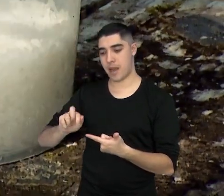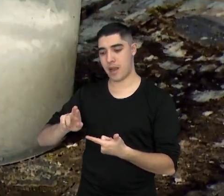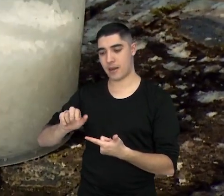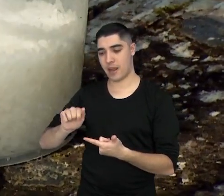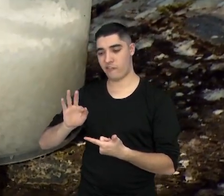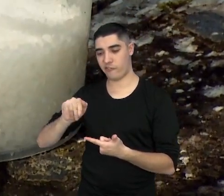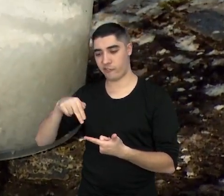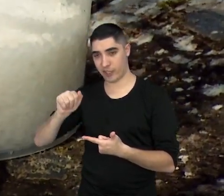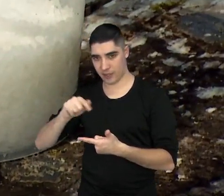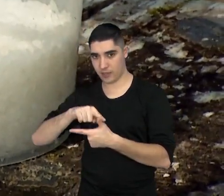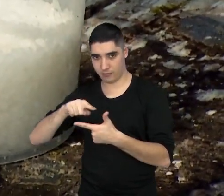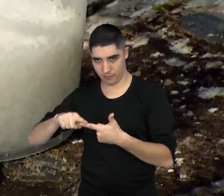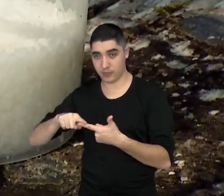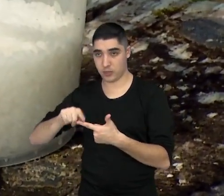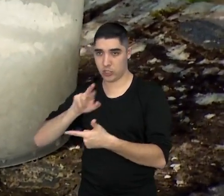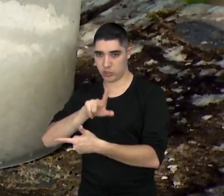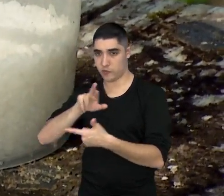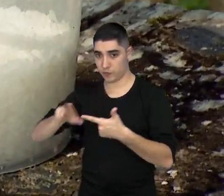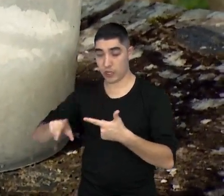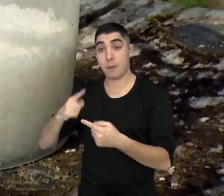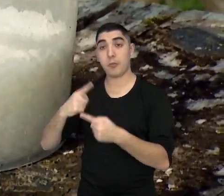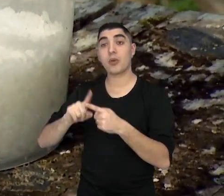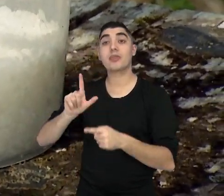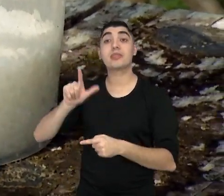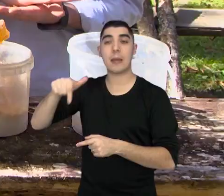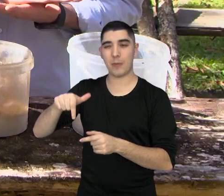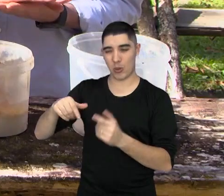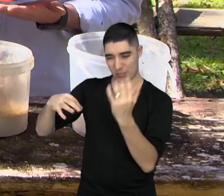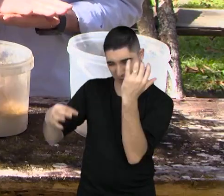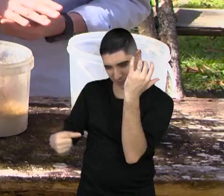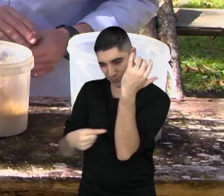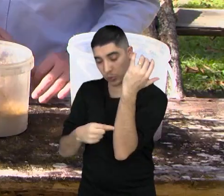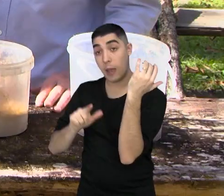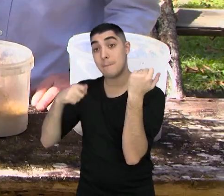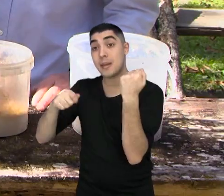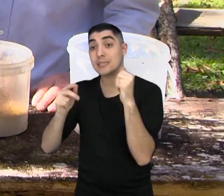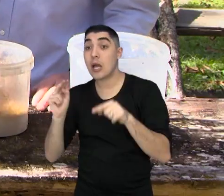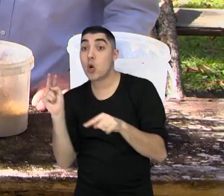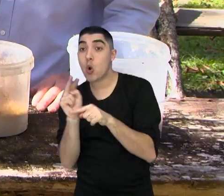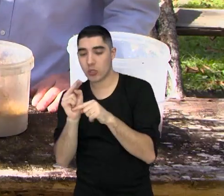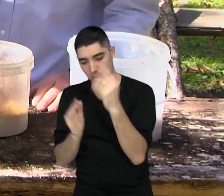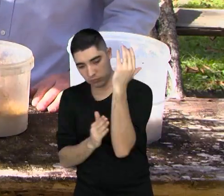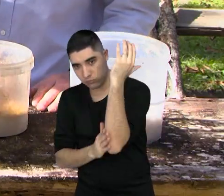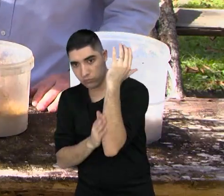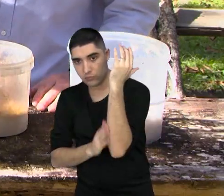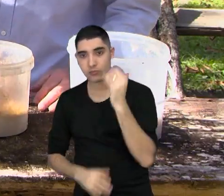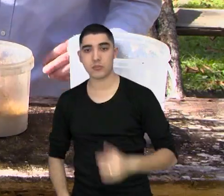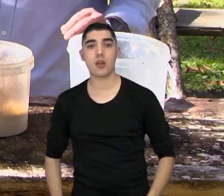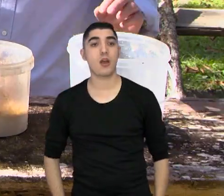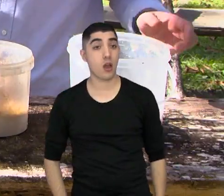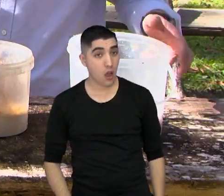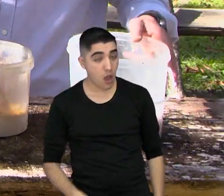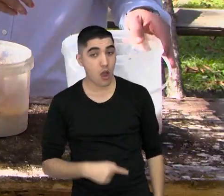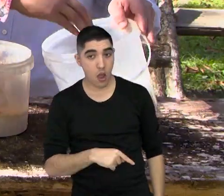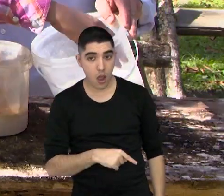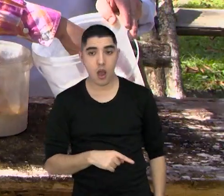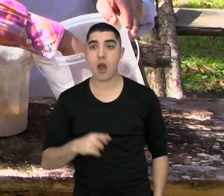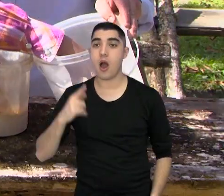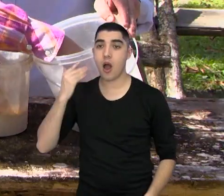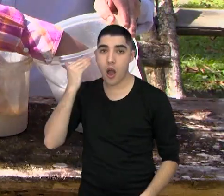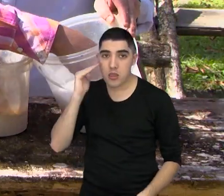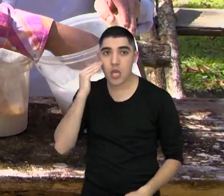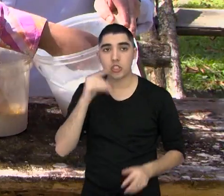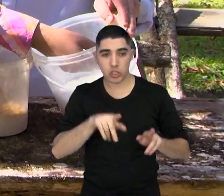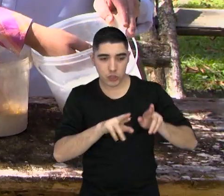aqui a gente faz uma solução aquecida para depois, no final da semeadura, você proteger a semente. Esse é o breu. Breu. E isso aqui é